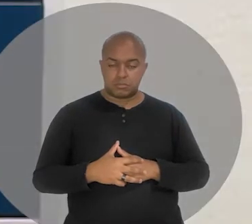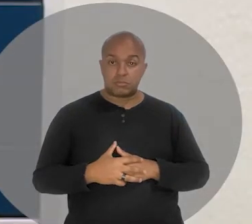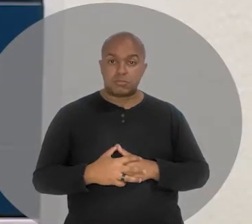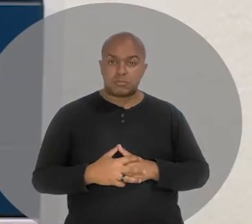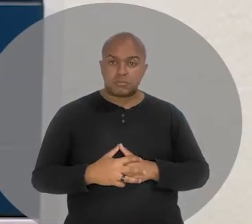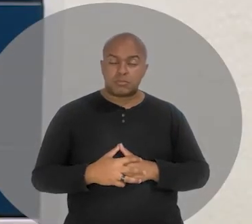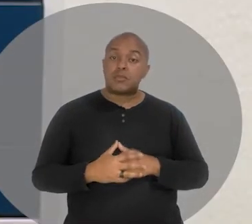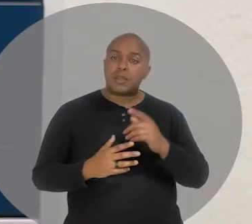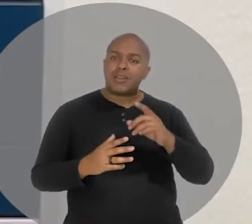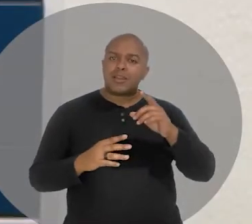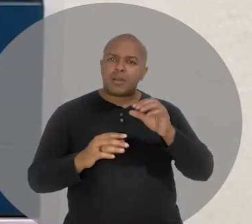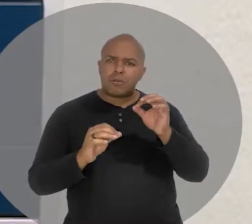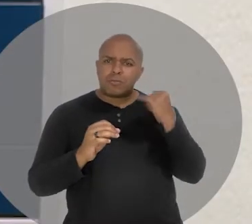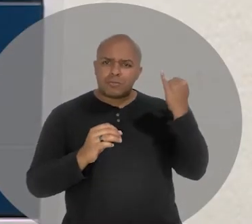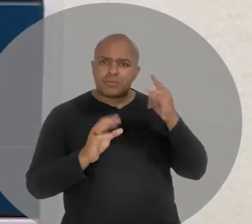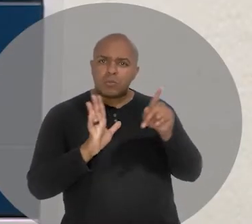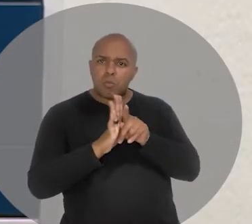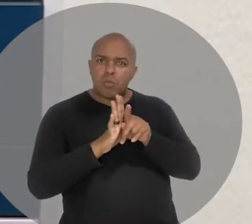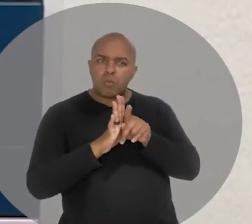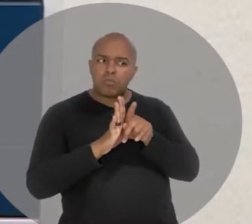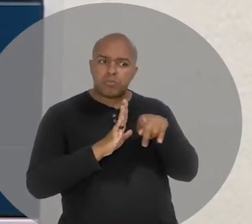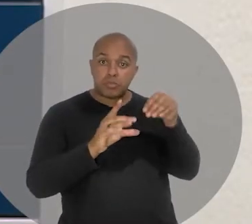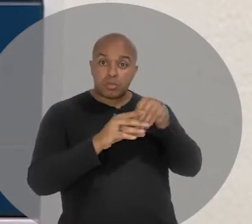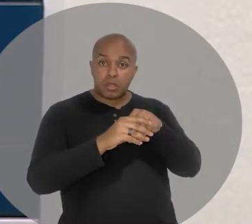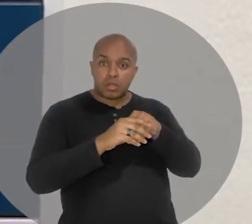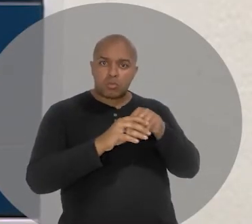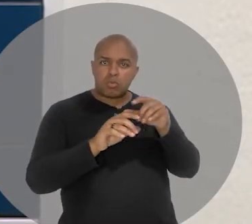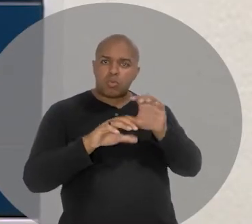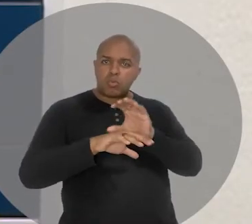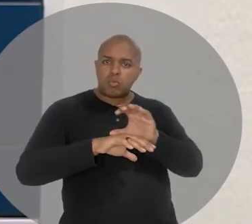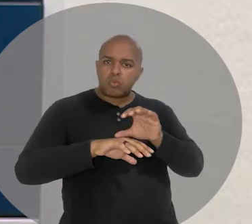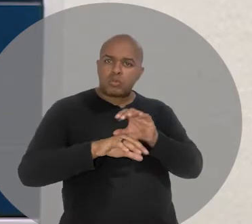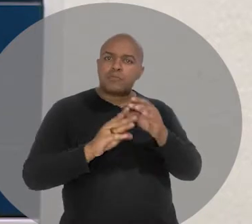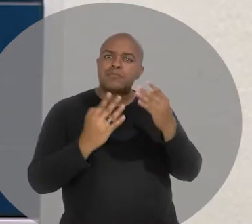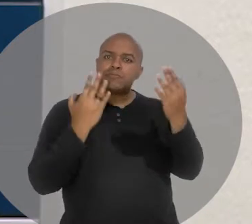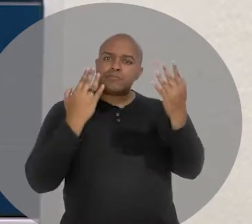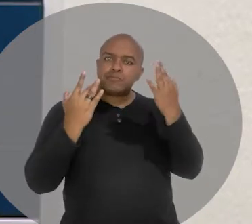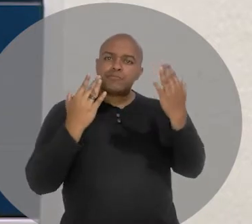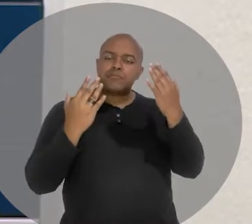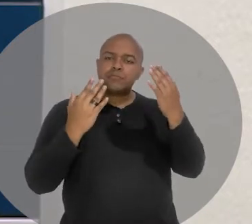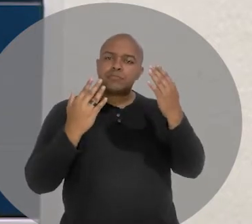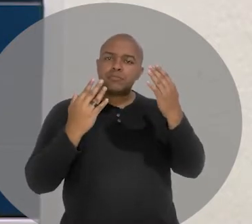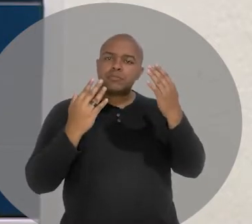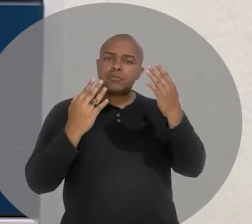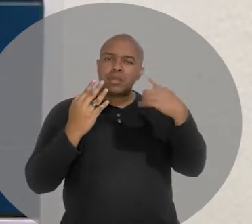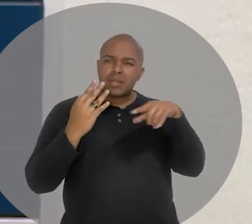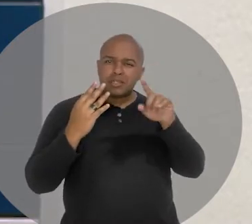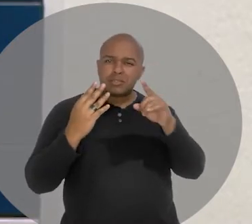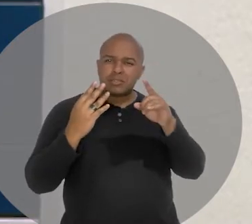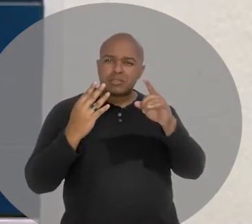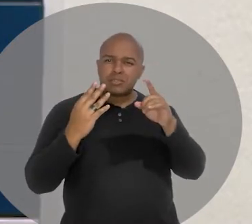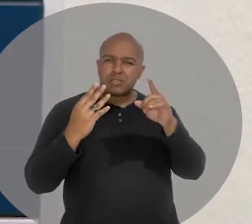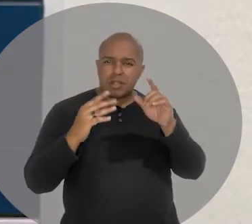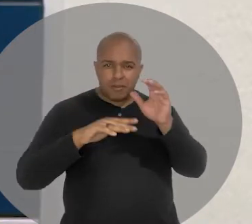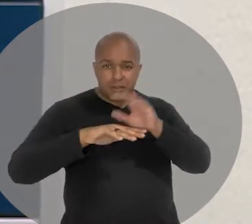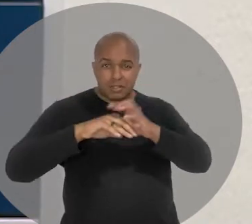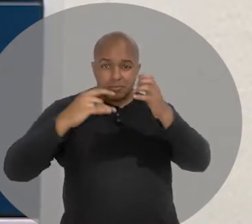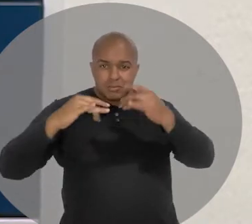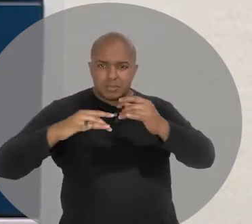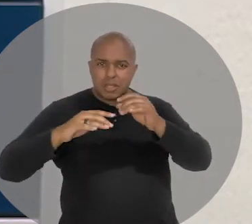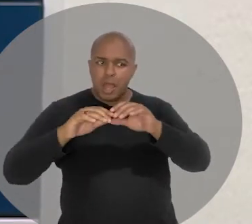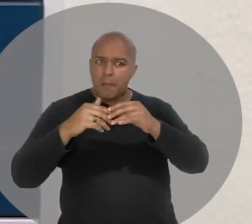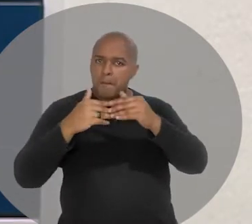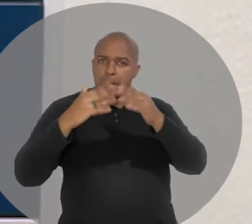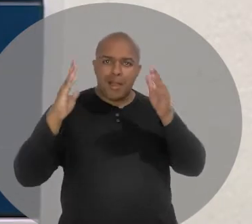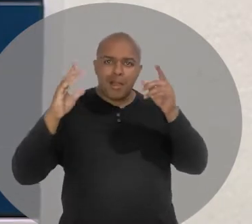É de suma importância que dentro de um curso de psicologia a gente fale abertamente,